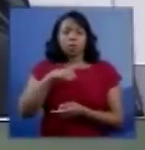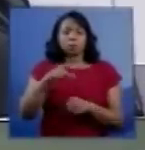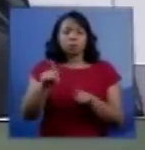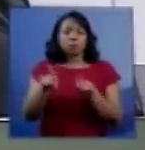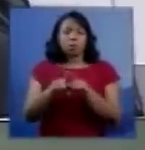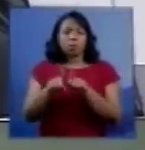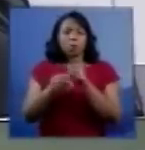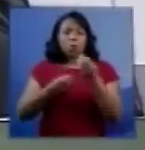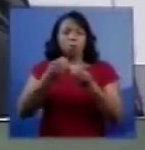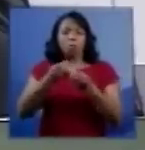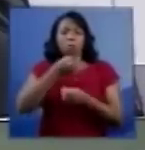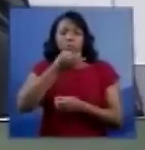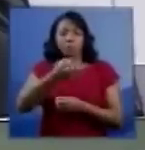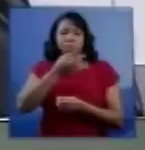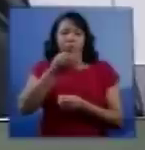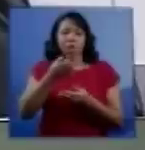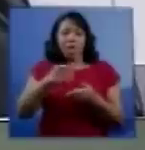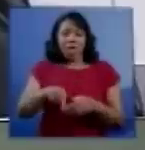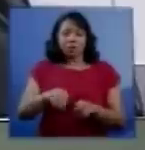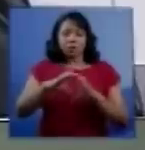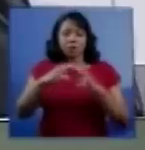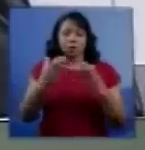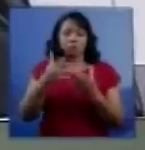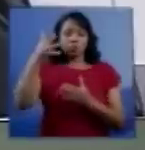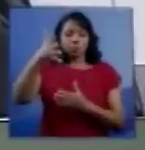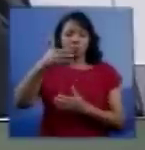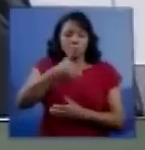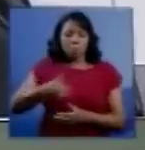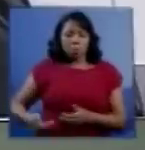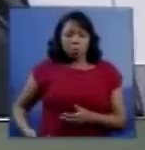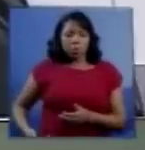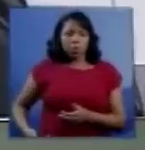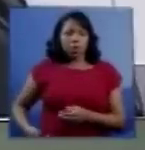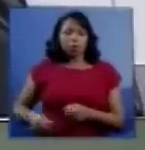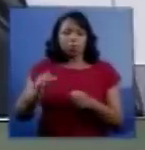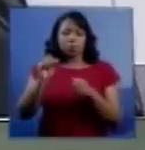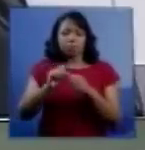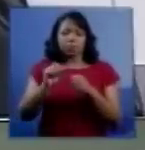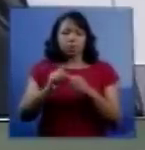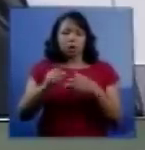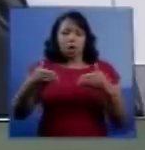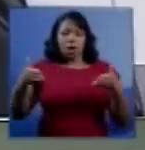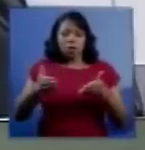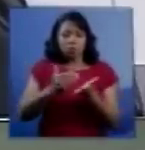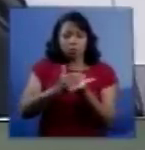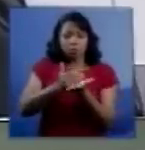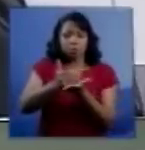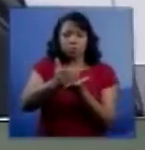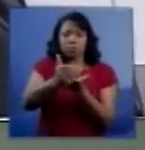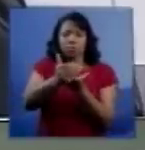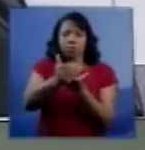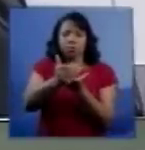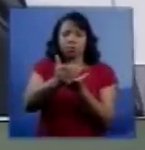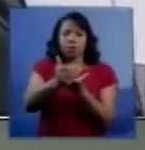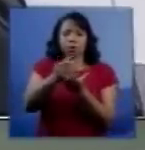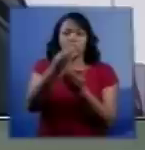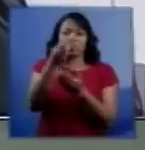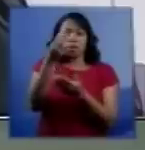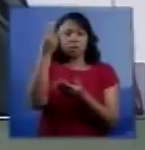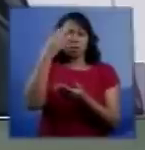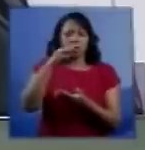com essa audiência pública que se desdobrará de início em TRS